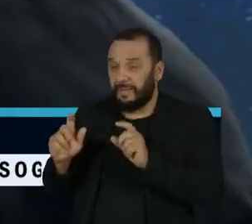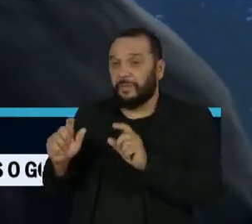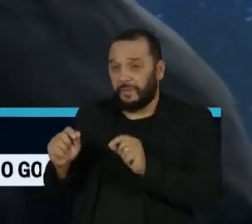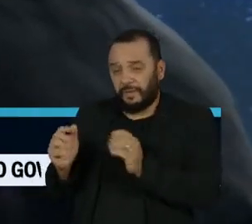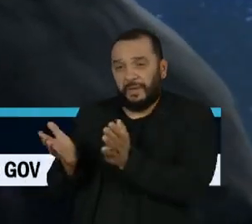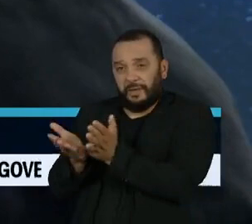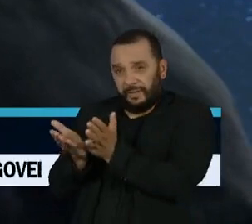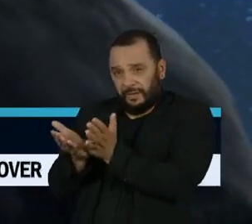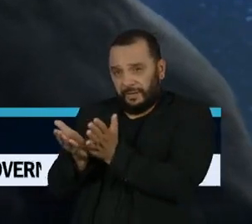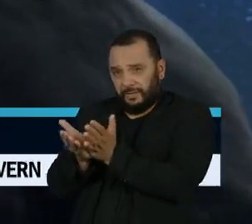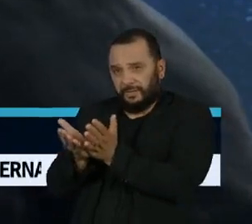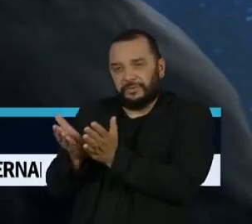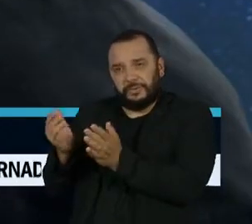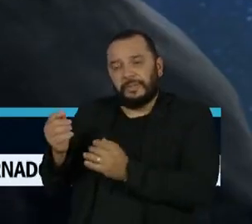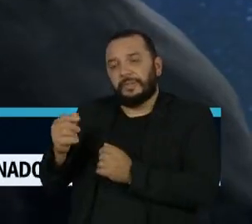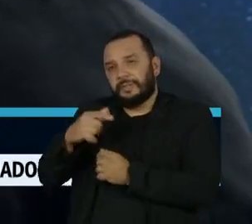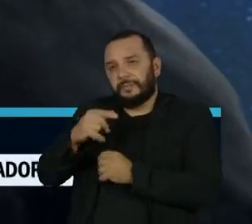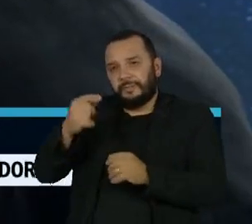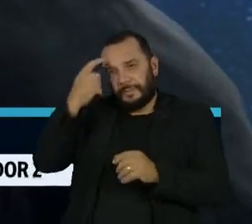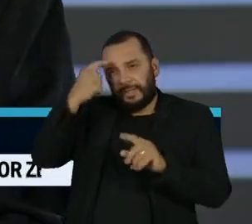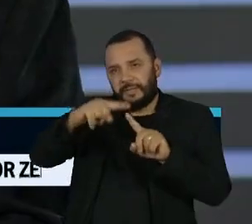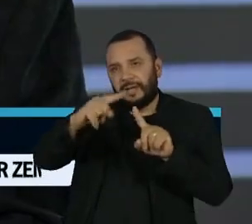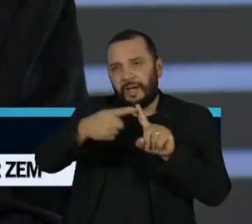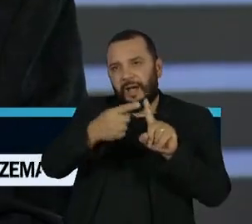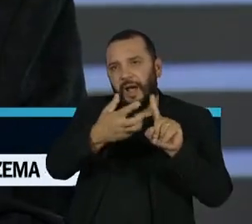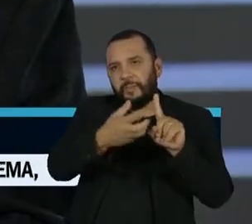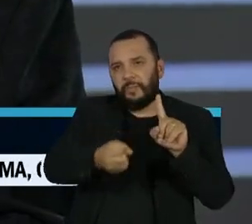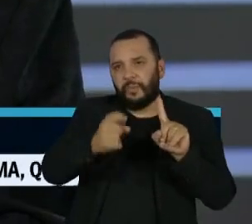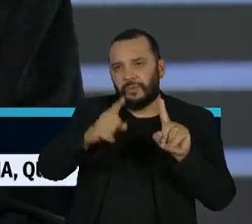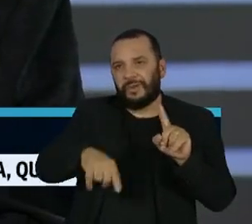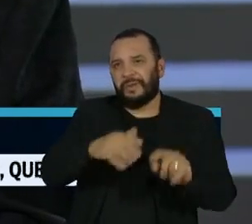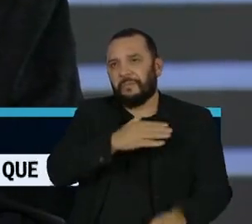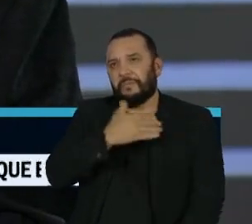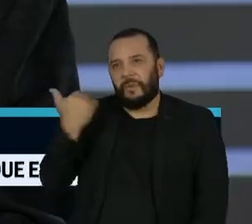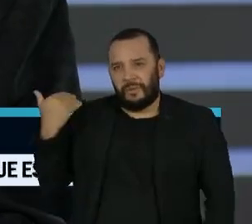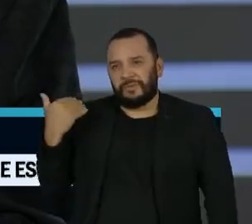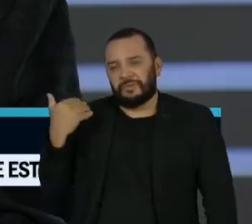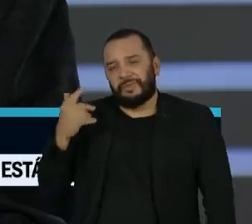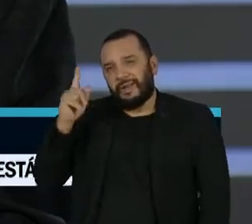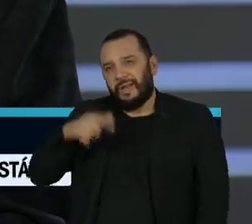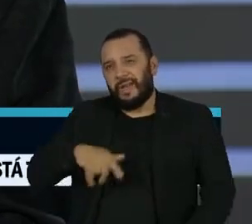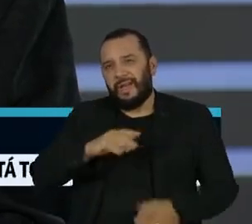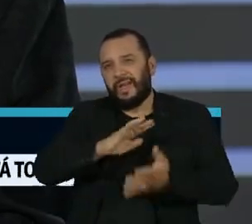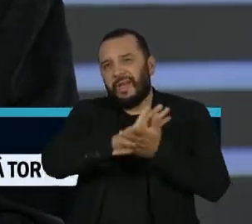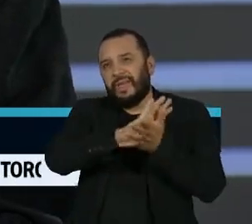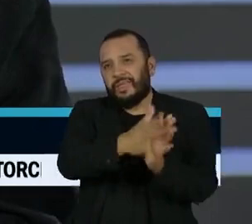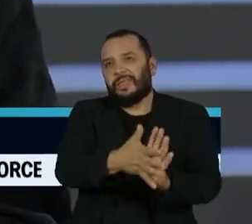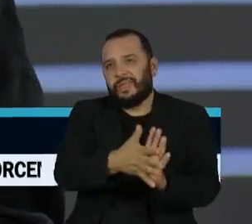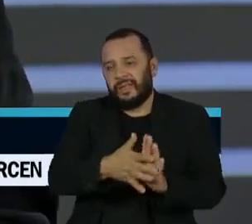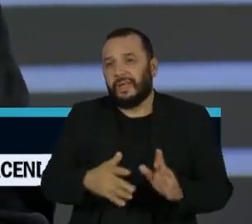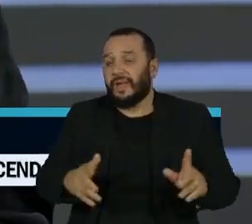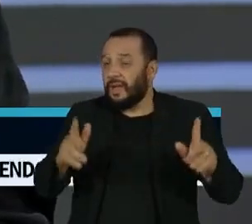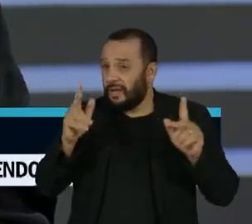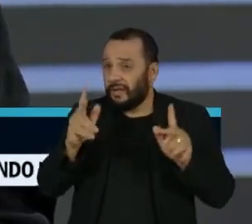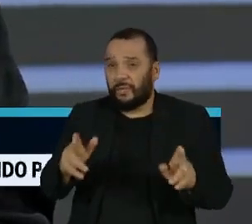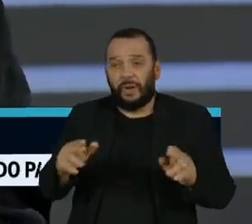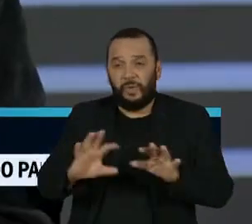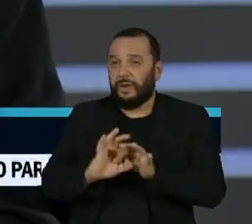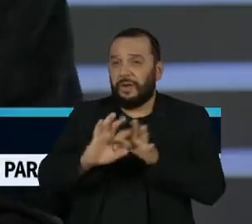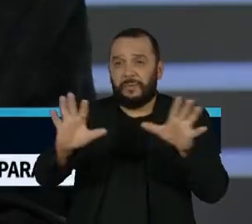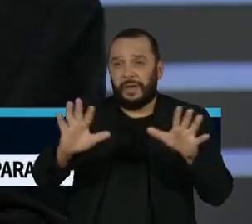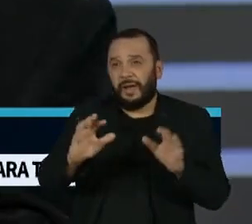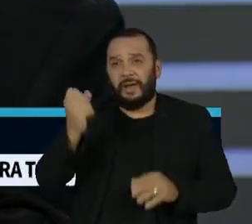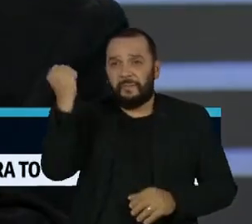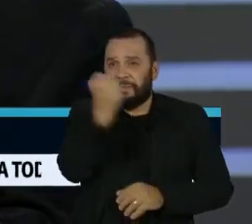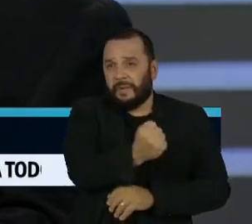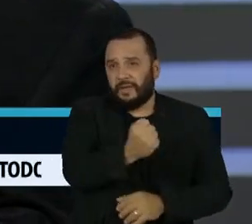homicídio, certo? Porque é isso que eles acham, a legalização do aborto é como se você legalizasse o homicídio.